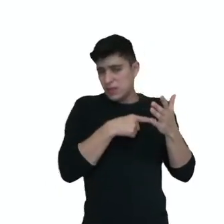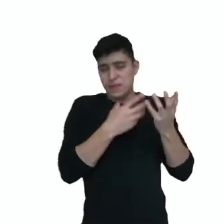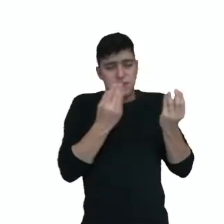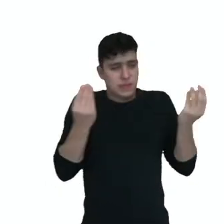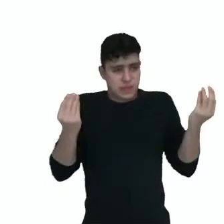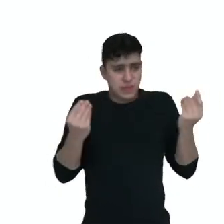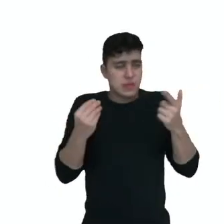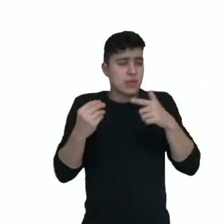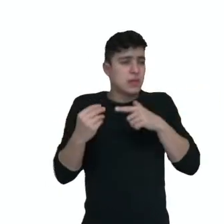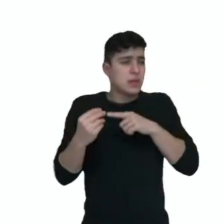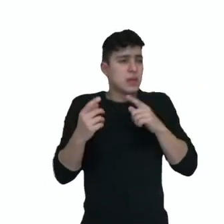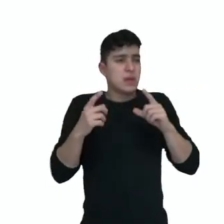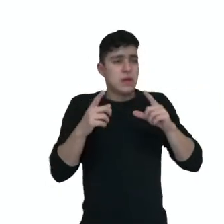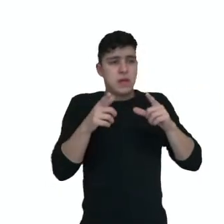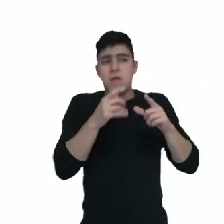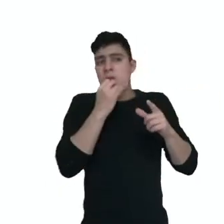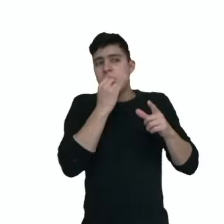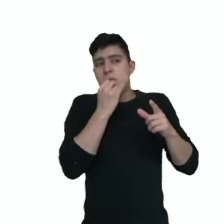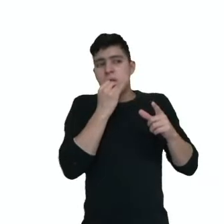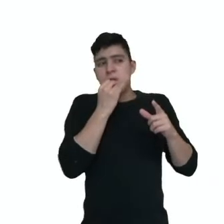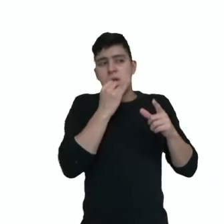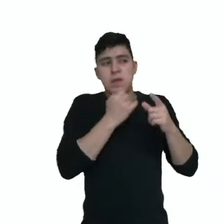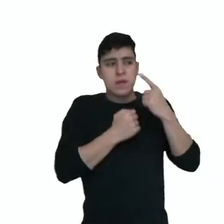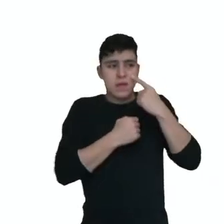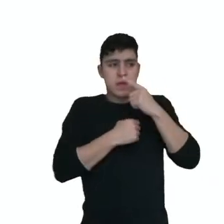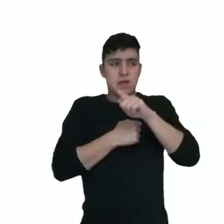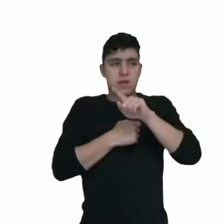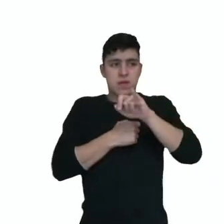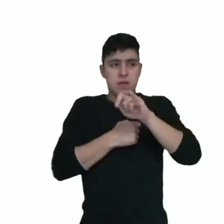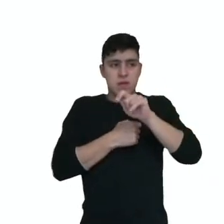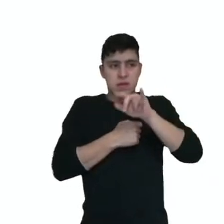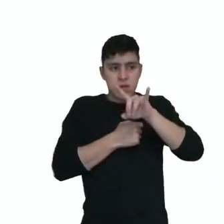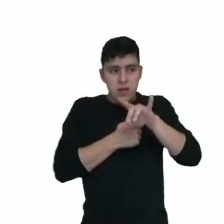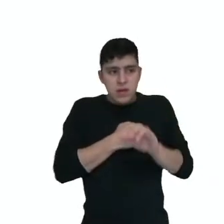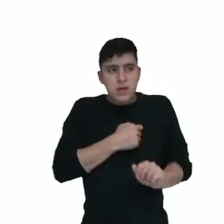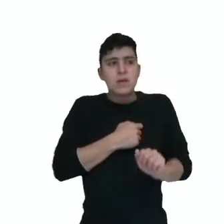o Diplomonadidas, que um exemplo é a Giardia, né?